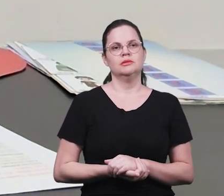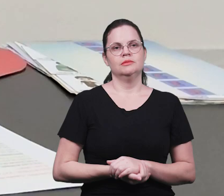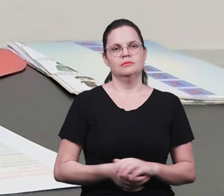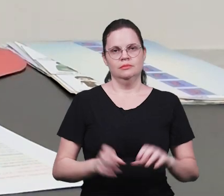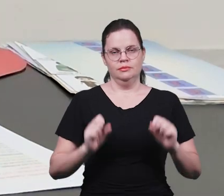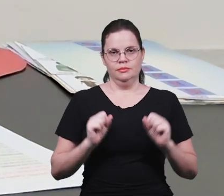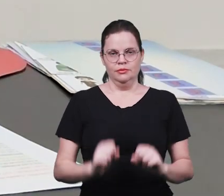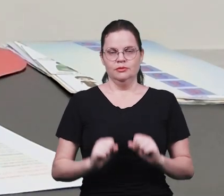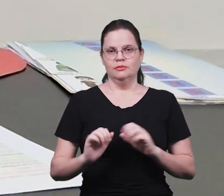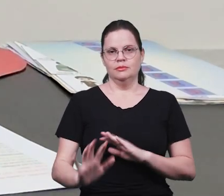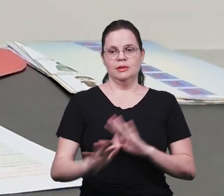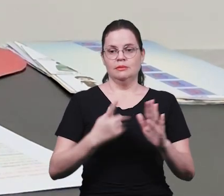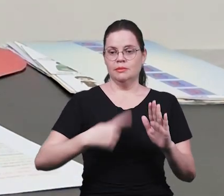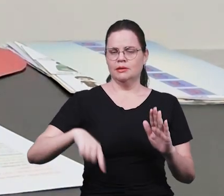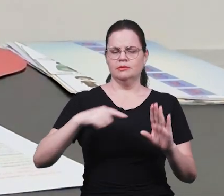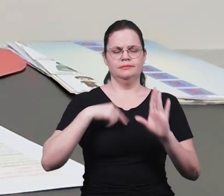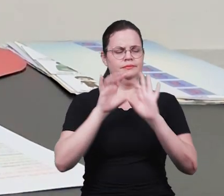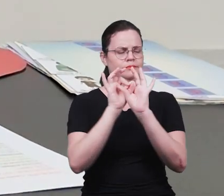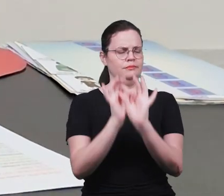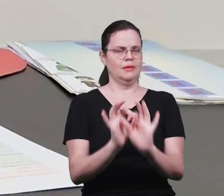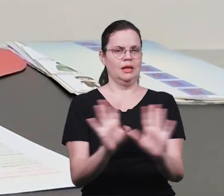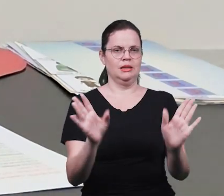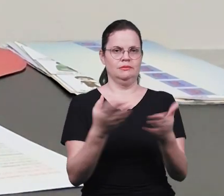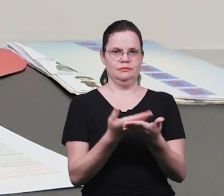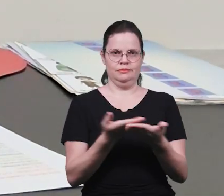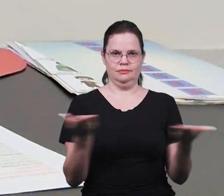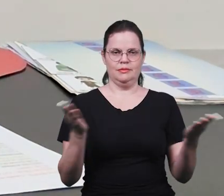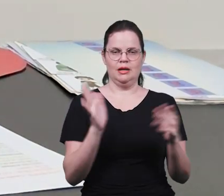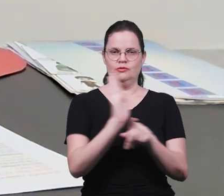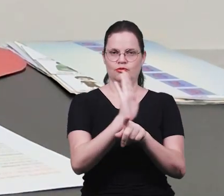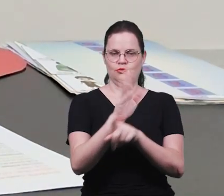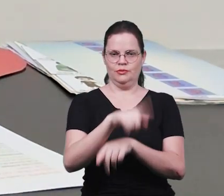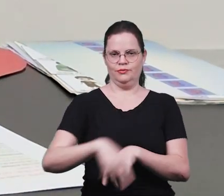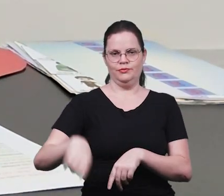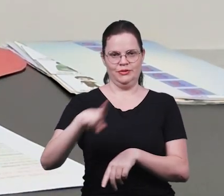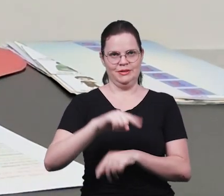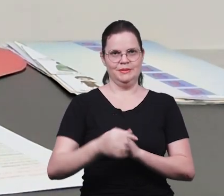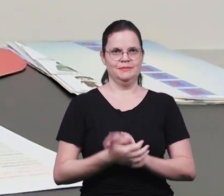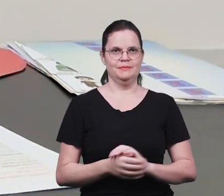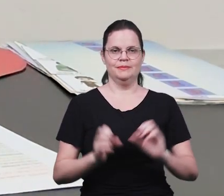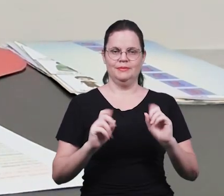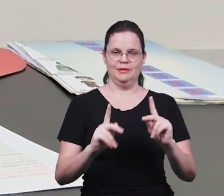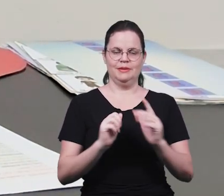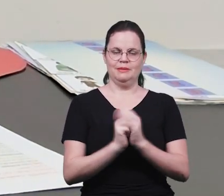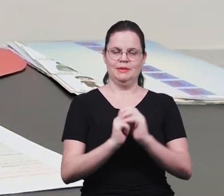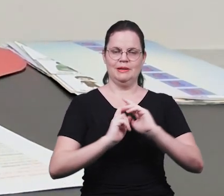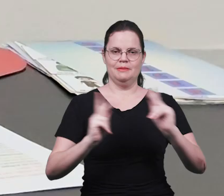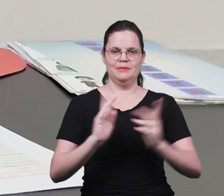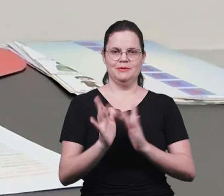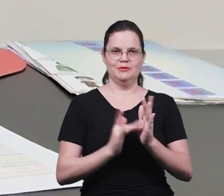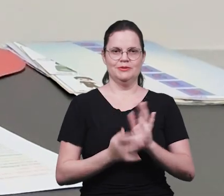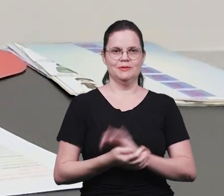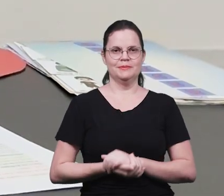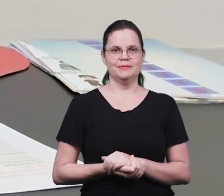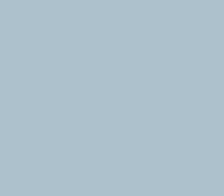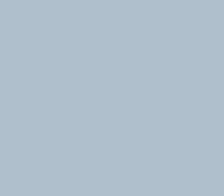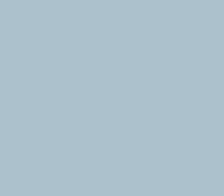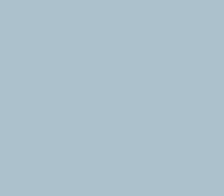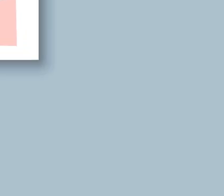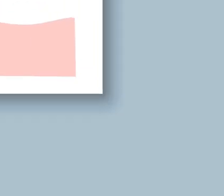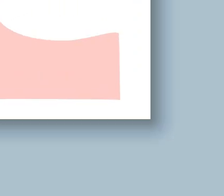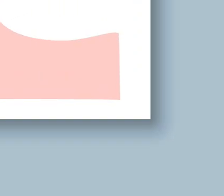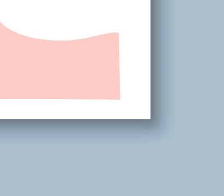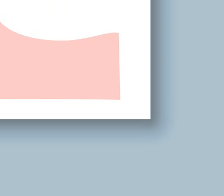para acessibilidade e nós estamos à disposição dos irmãos para auxiliar da melhor maneira. A paz do Senhor Jesus.